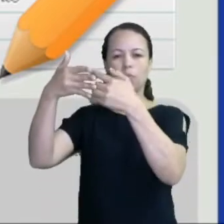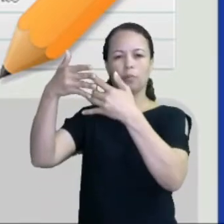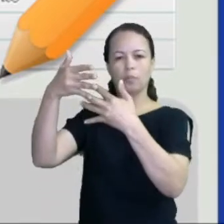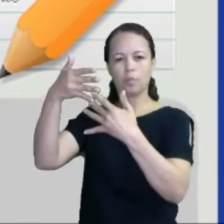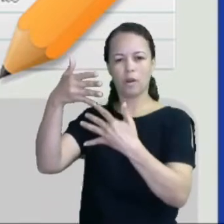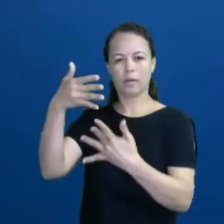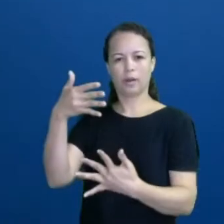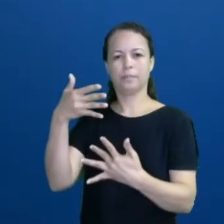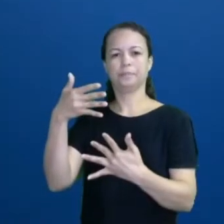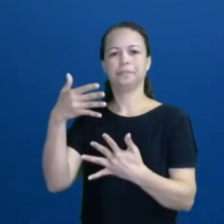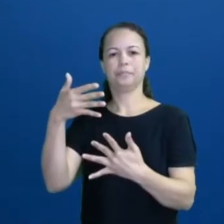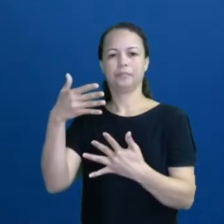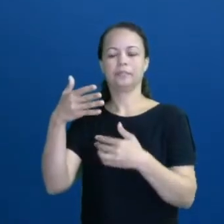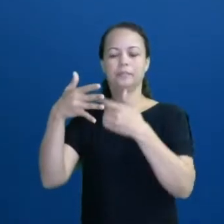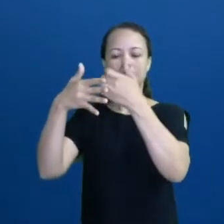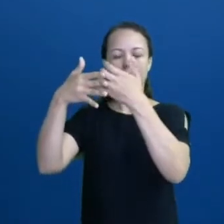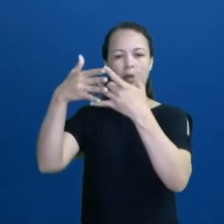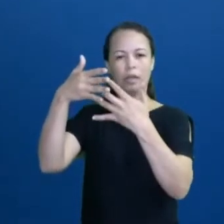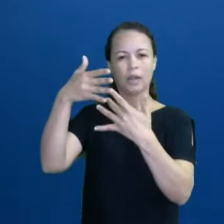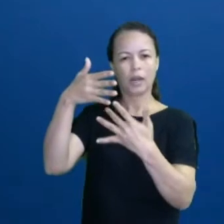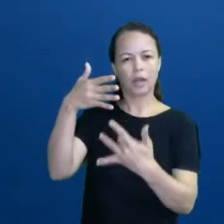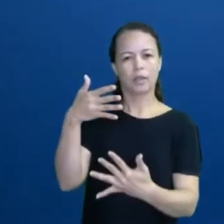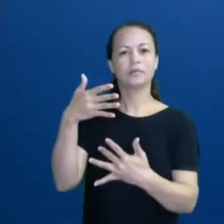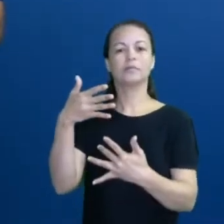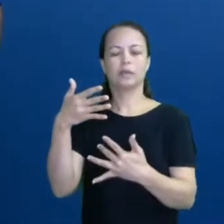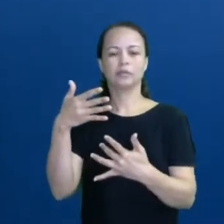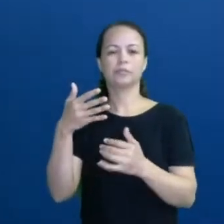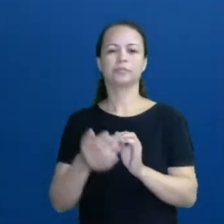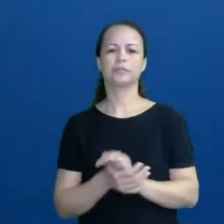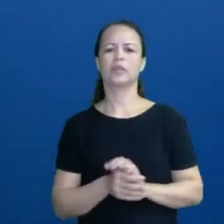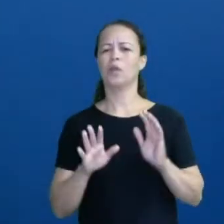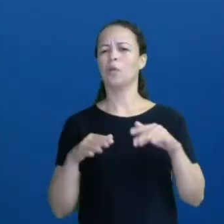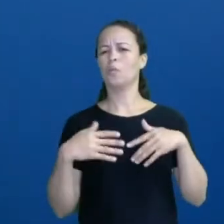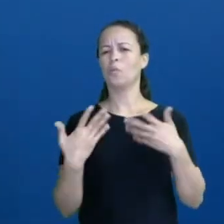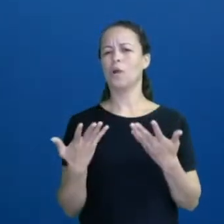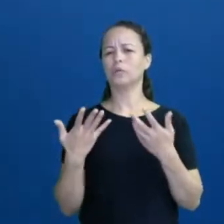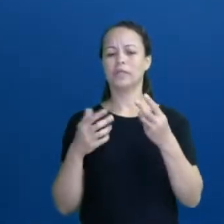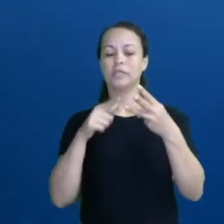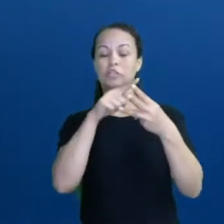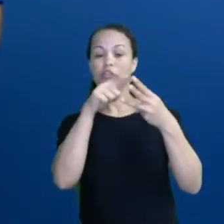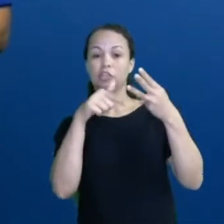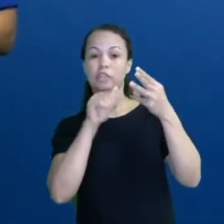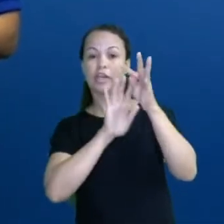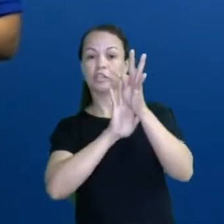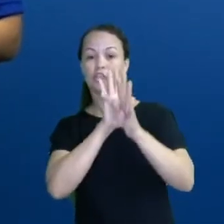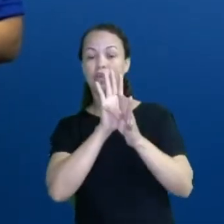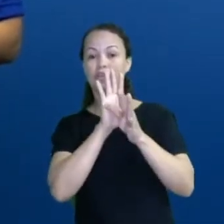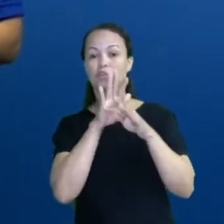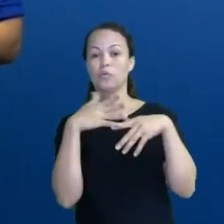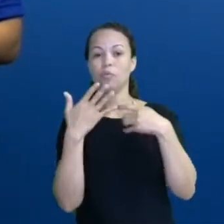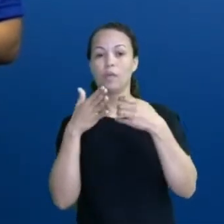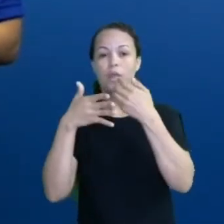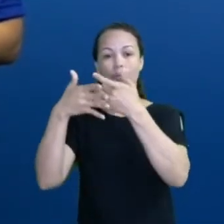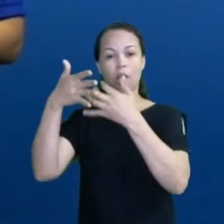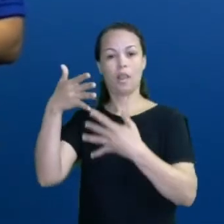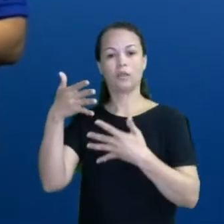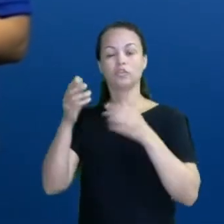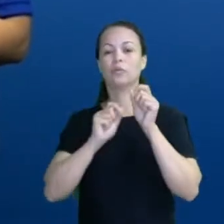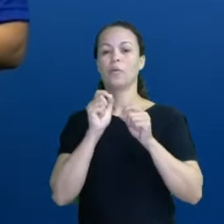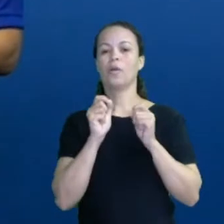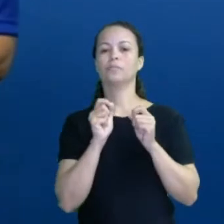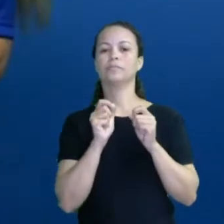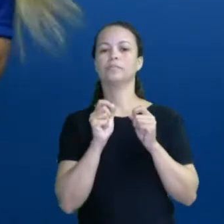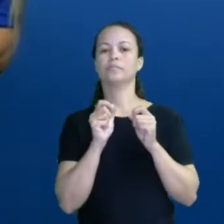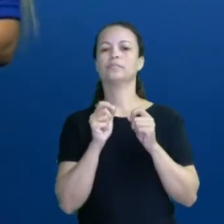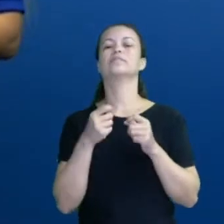do outro, um produto embaixo do outro. Qual desses 3 textos aqui é uma lista?